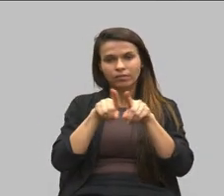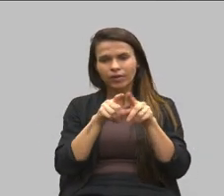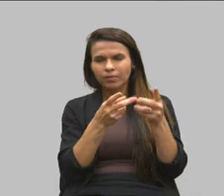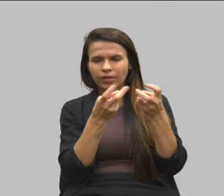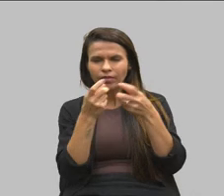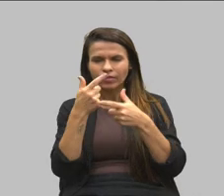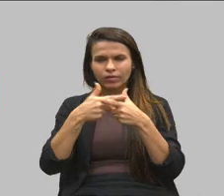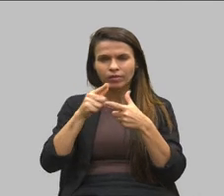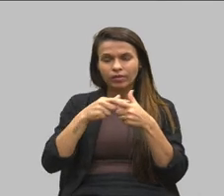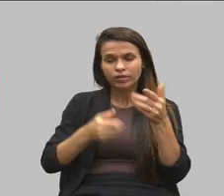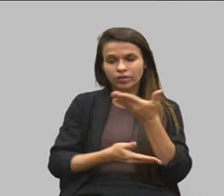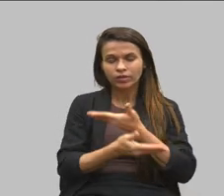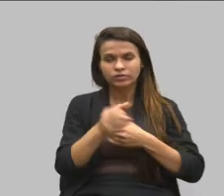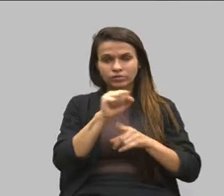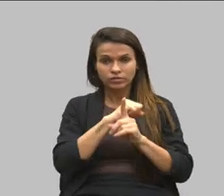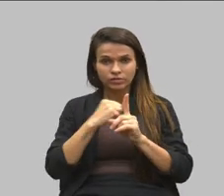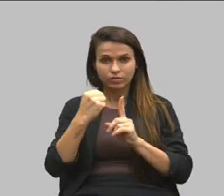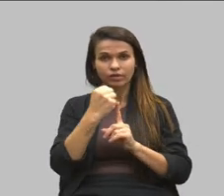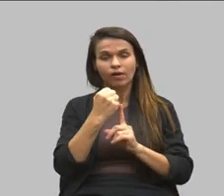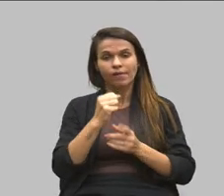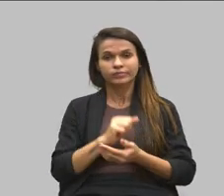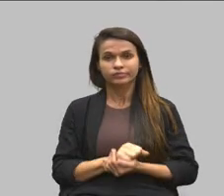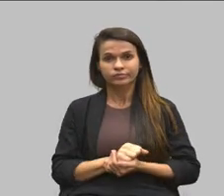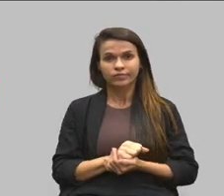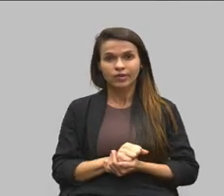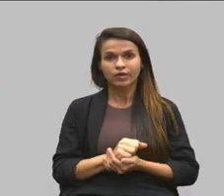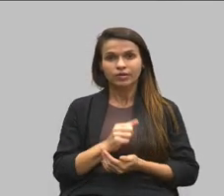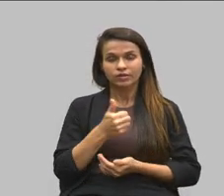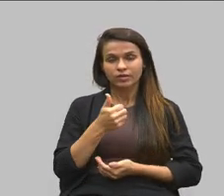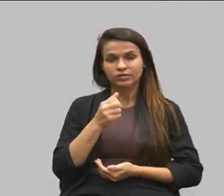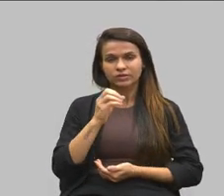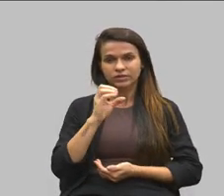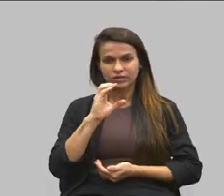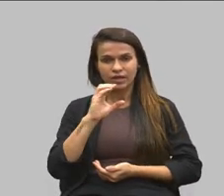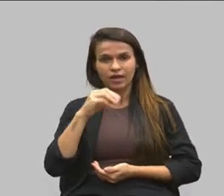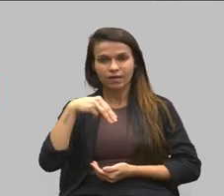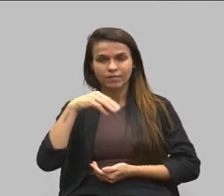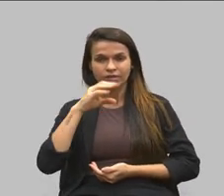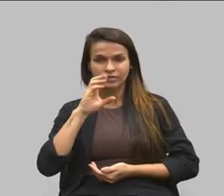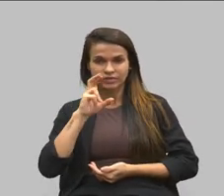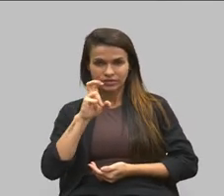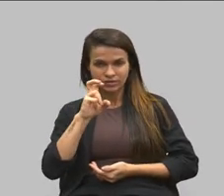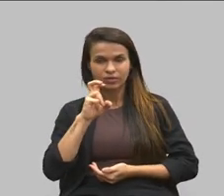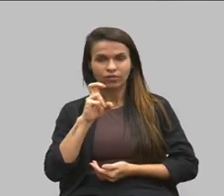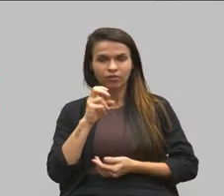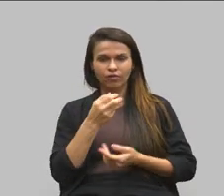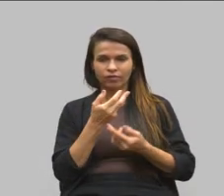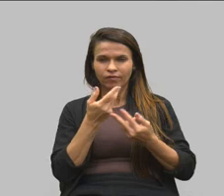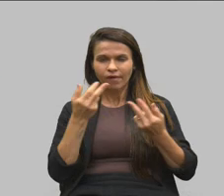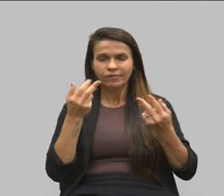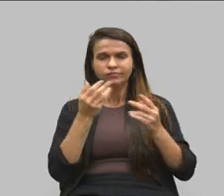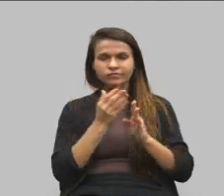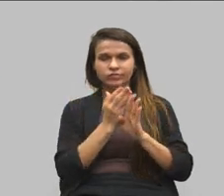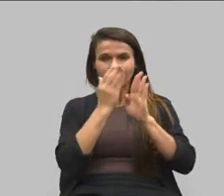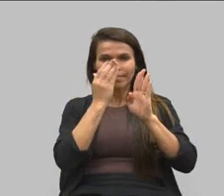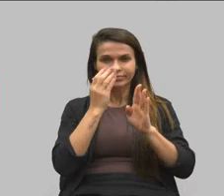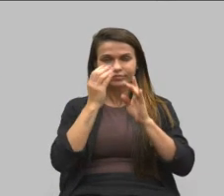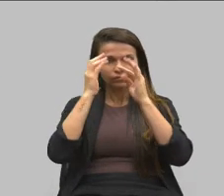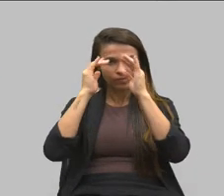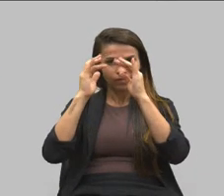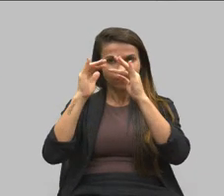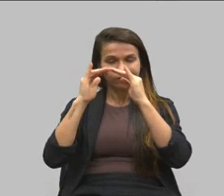interação social no dsm5 muitos dos critérios diagnósticos osos transtornos do